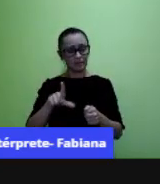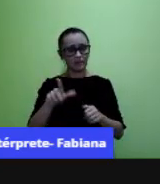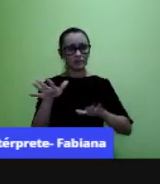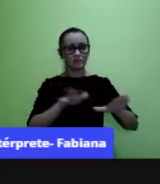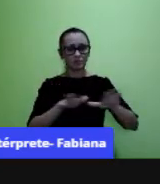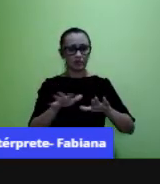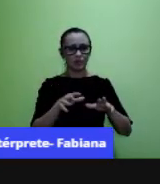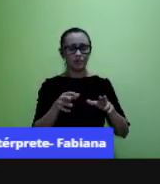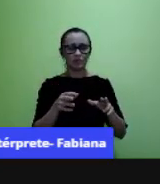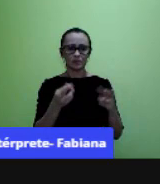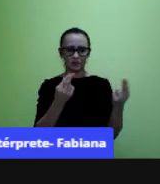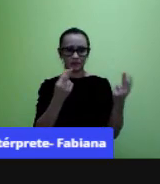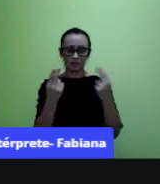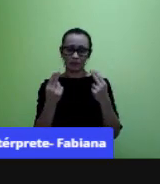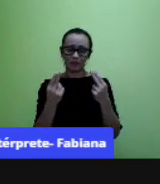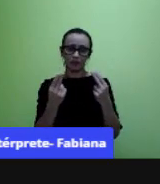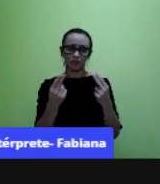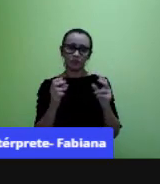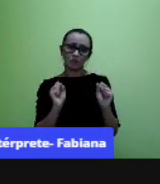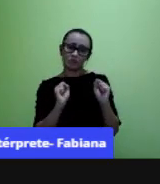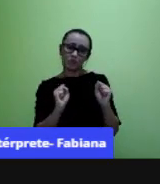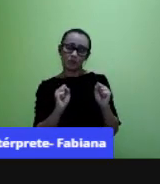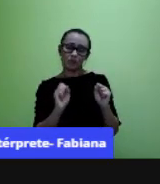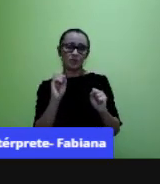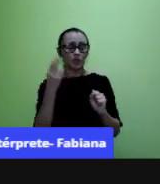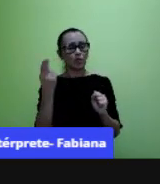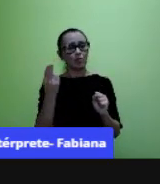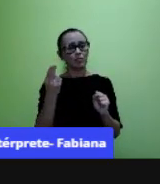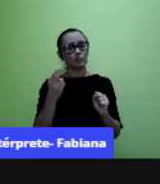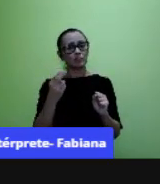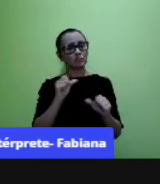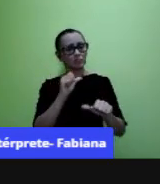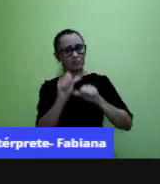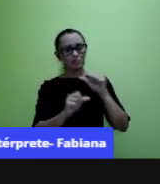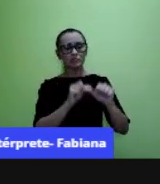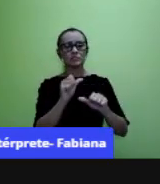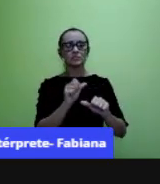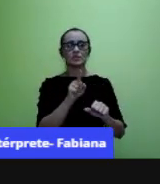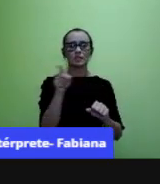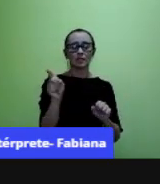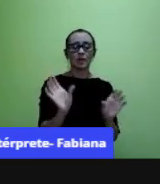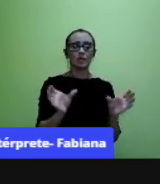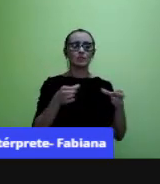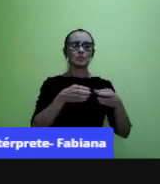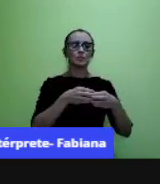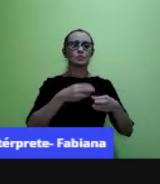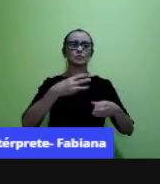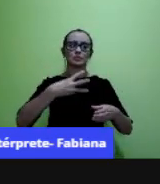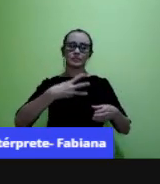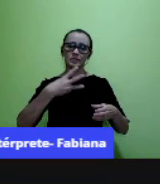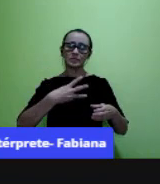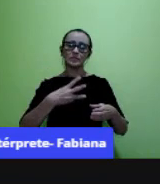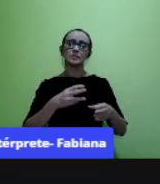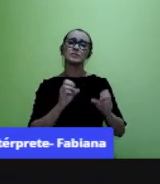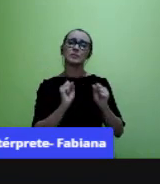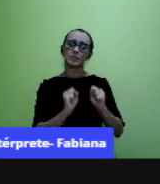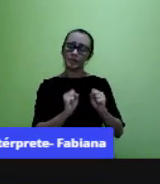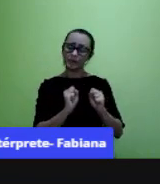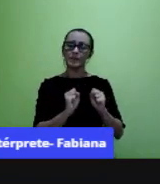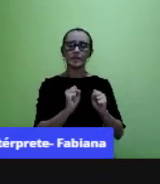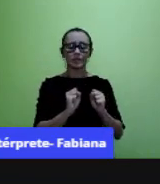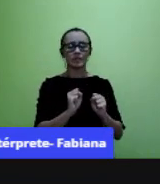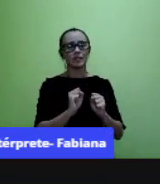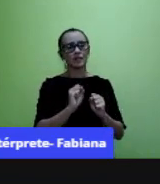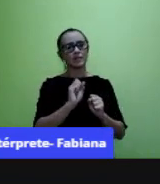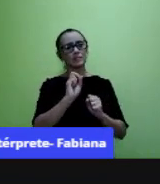outros materiais, mas eu sei da necessidade. E lá no grupo 3, eu vou repetir isso de novo também. E no